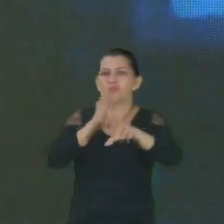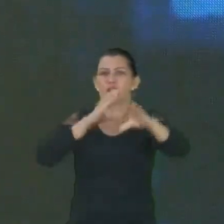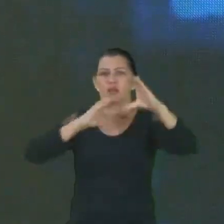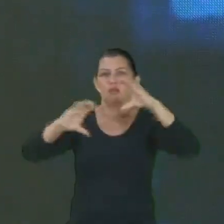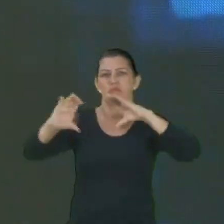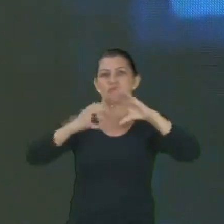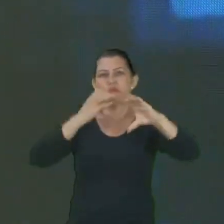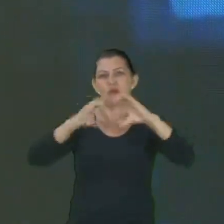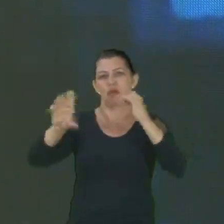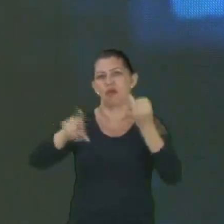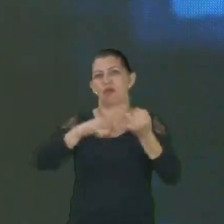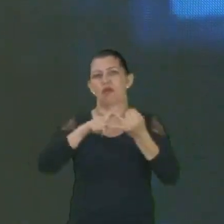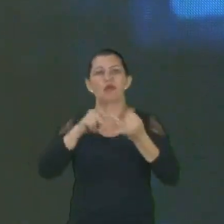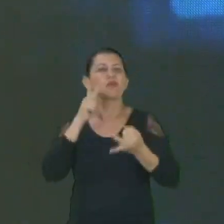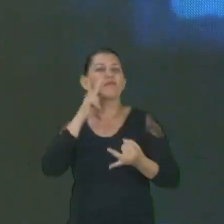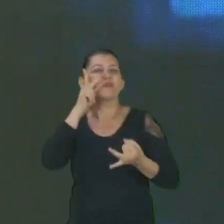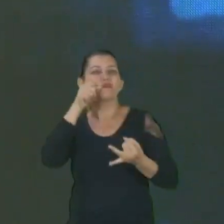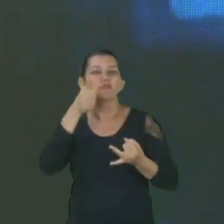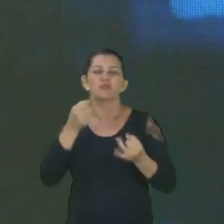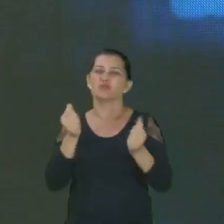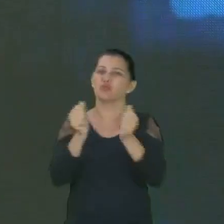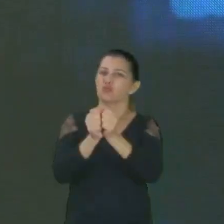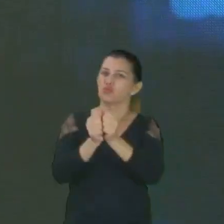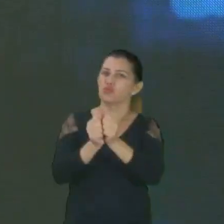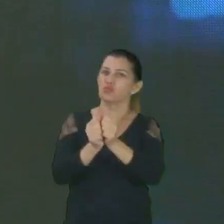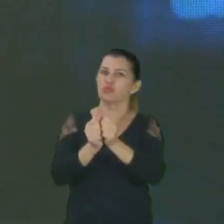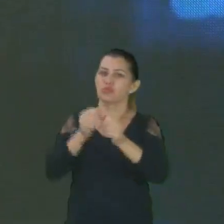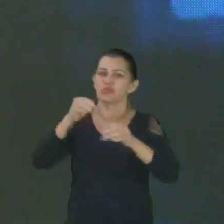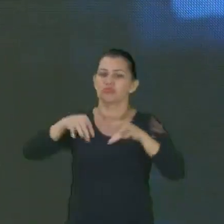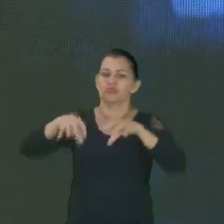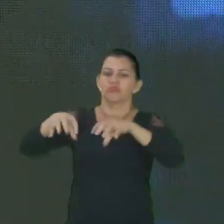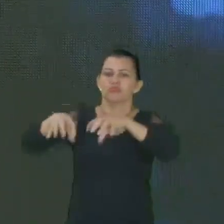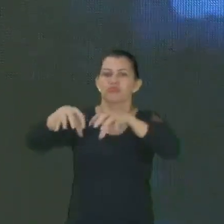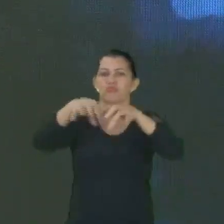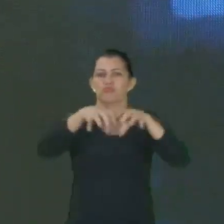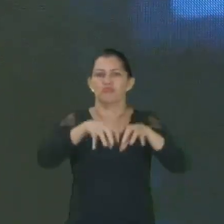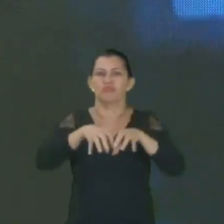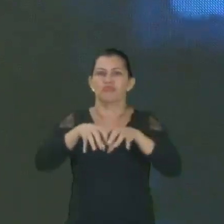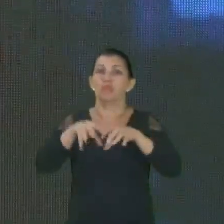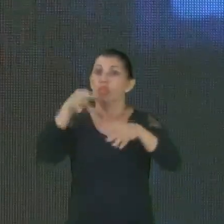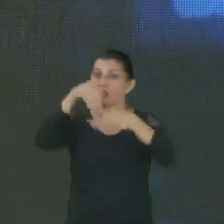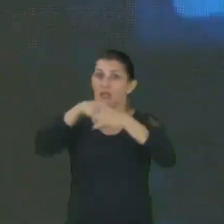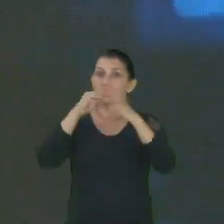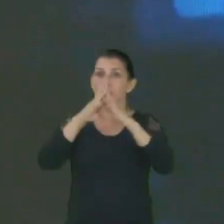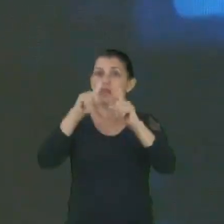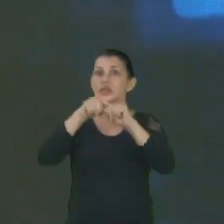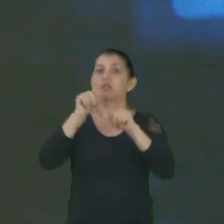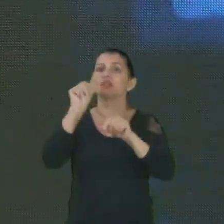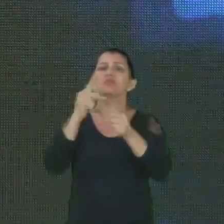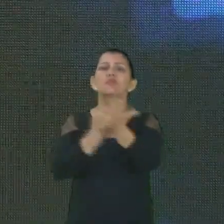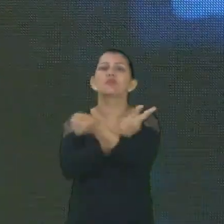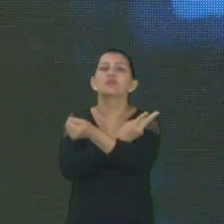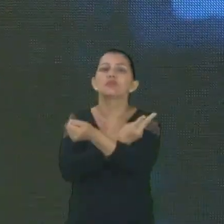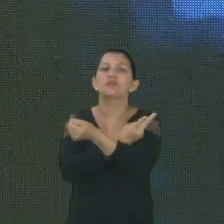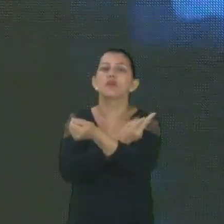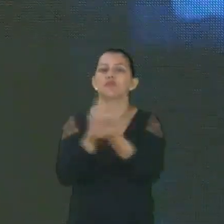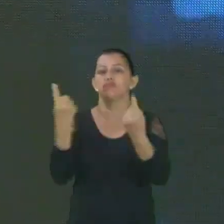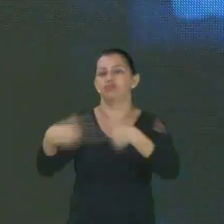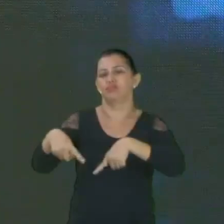juntos, congregar juntos. O que começou a acontecer na igreja? Barreiras,